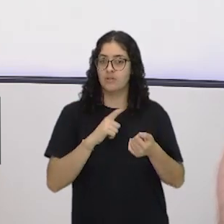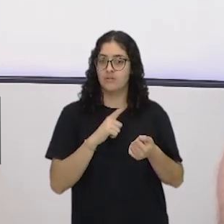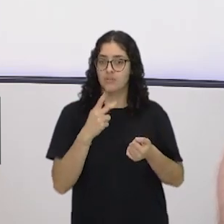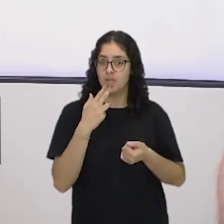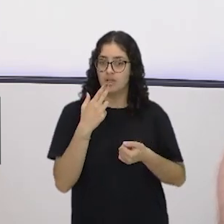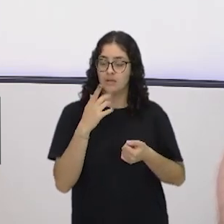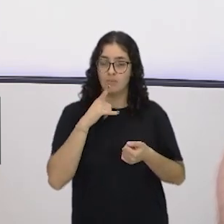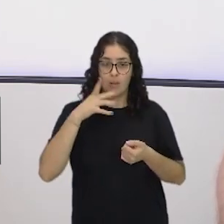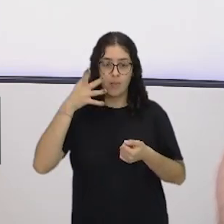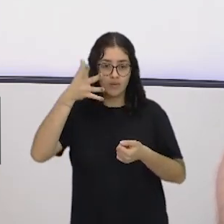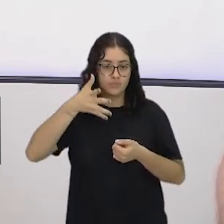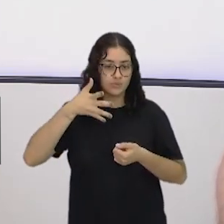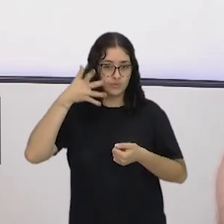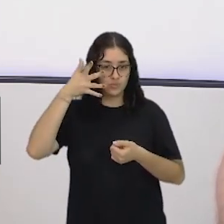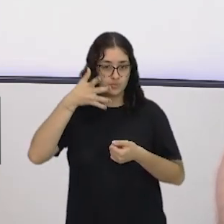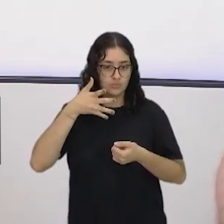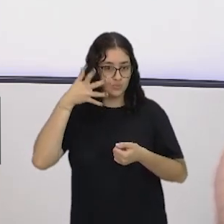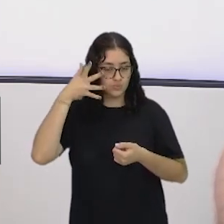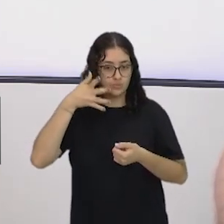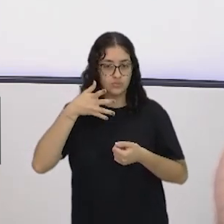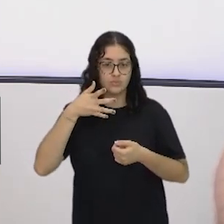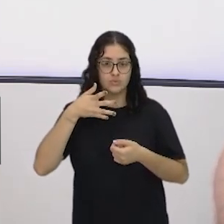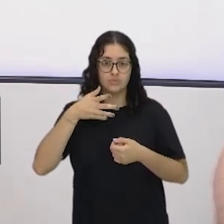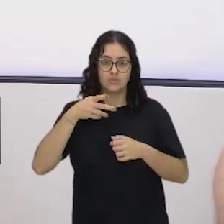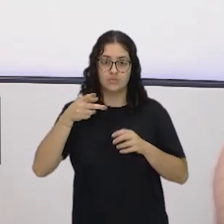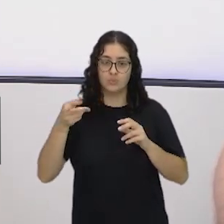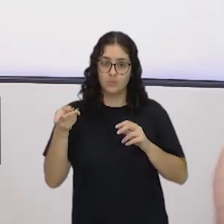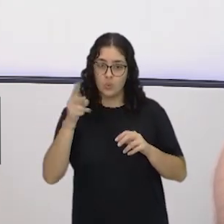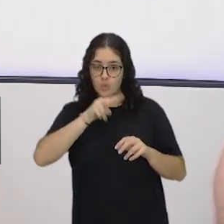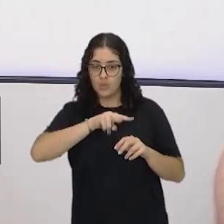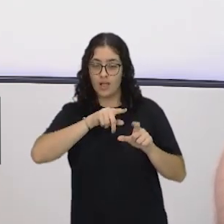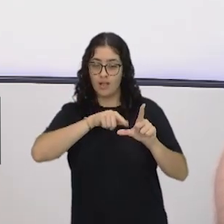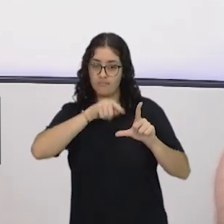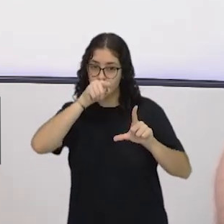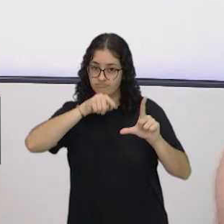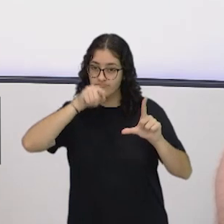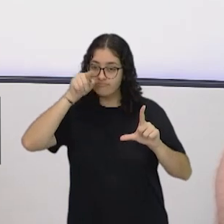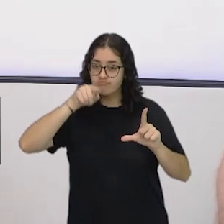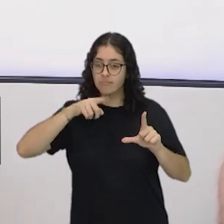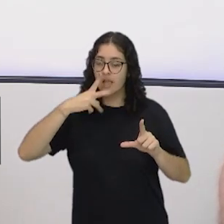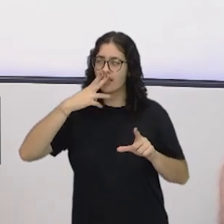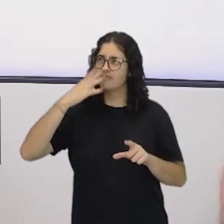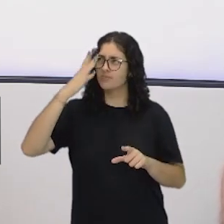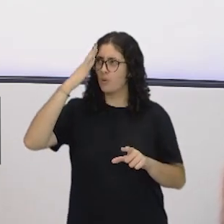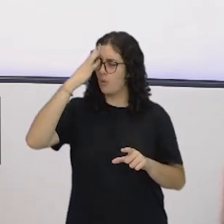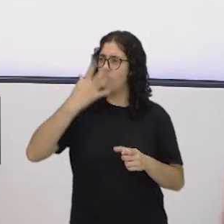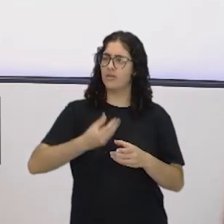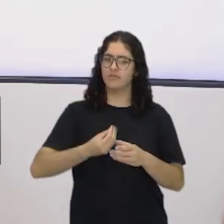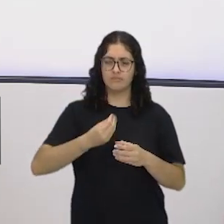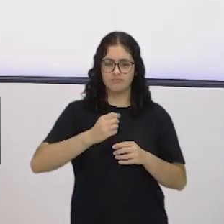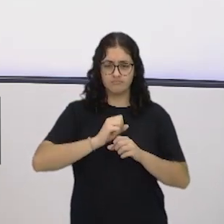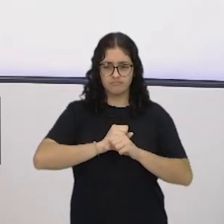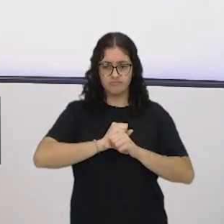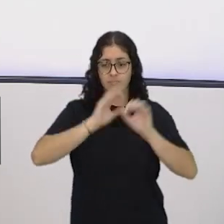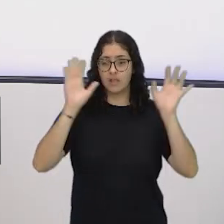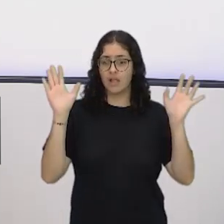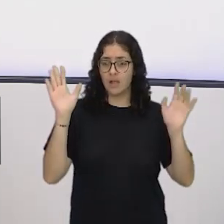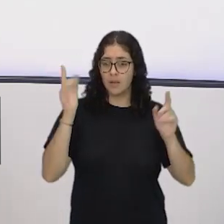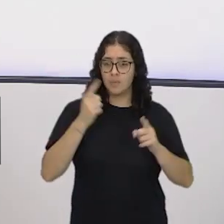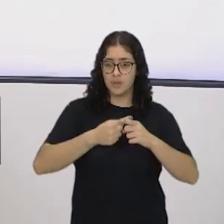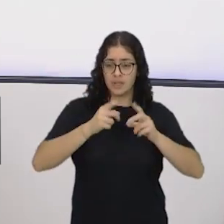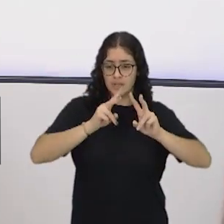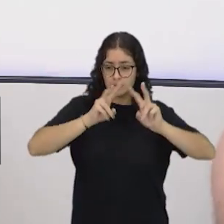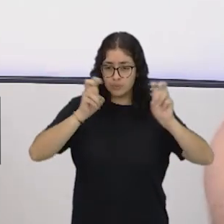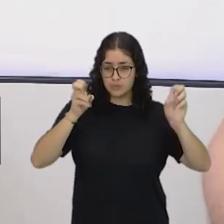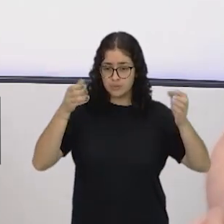forma discursiva em gráficos facilita a compreensão. Né? Até porque o nosso assunto aqui,